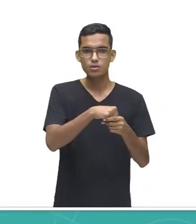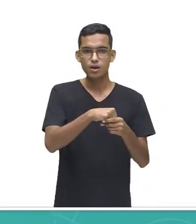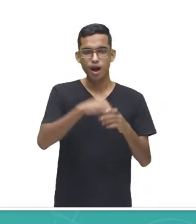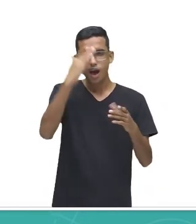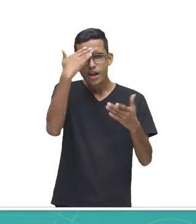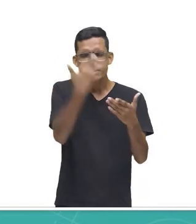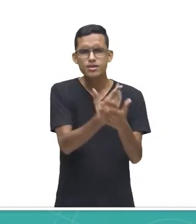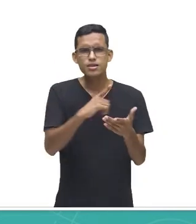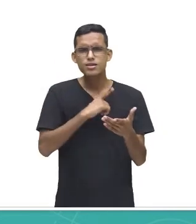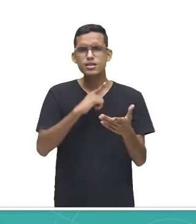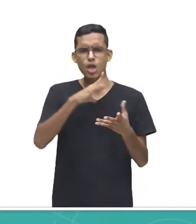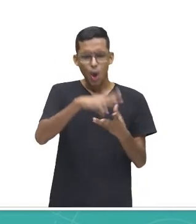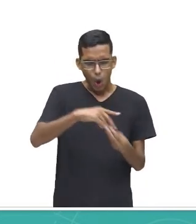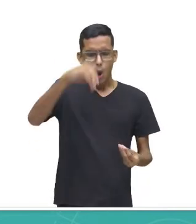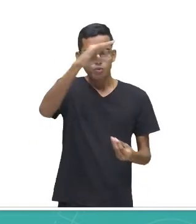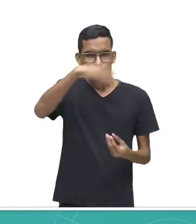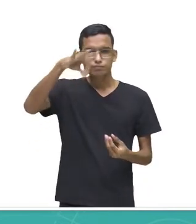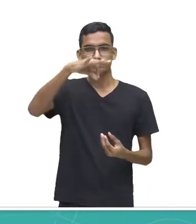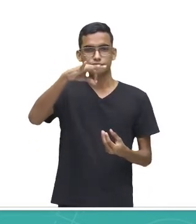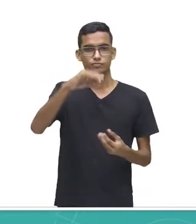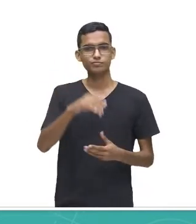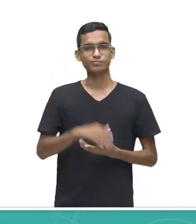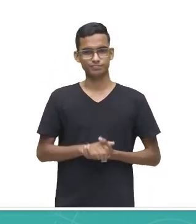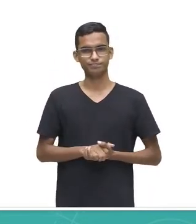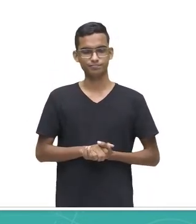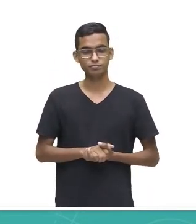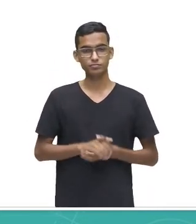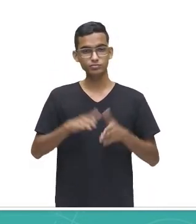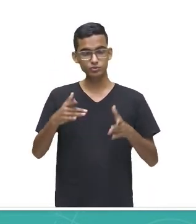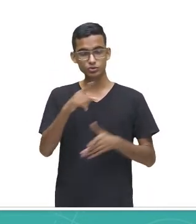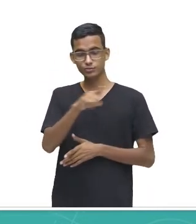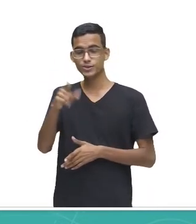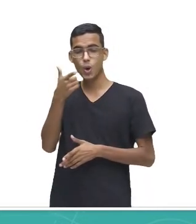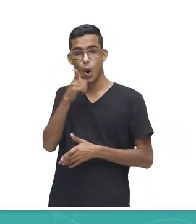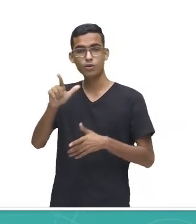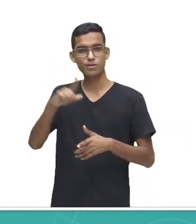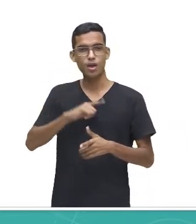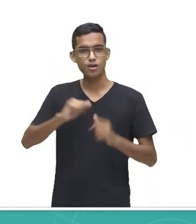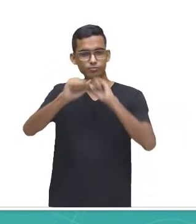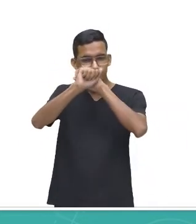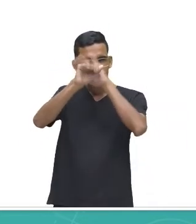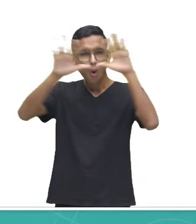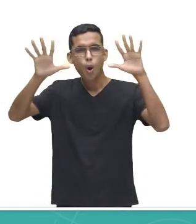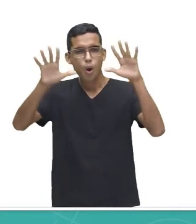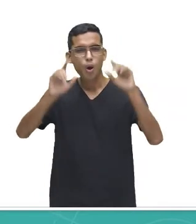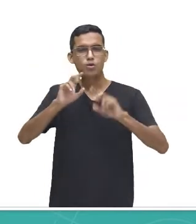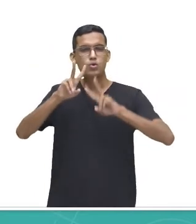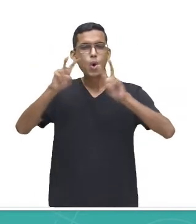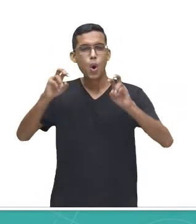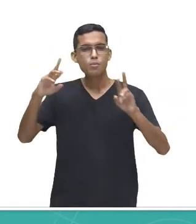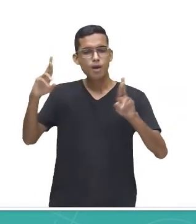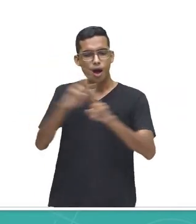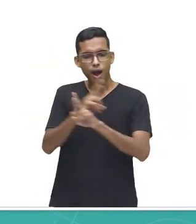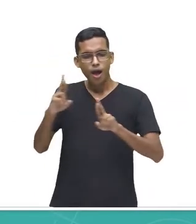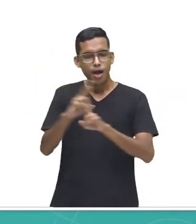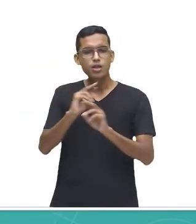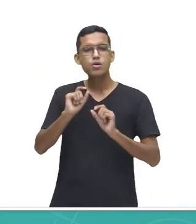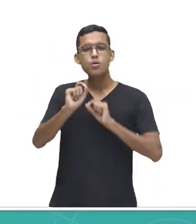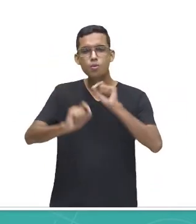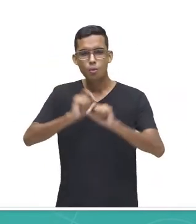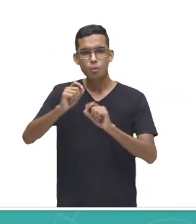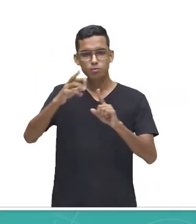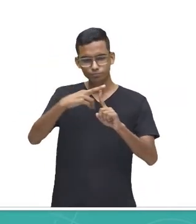certo? Então espero, pessoal, que vocês tenham entendido a relação entre a experiência